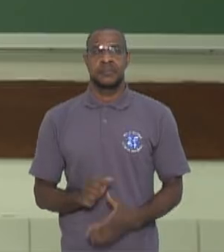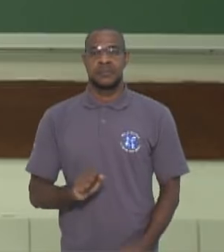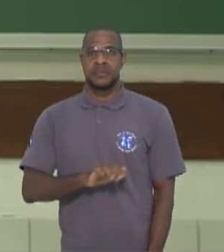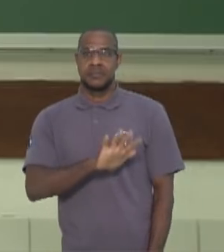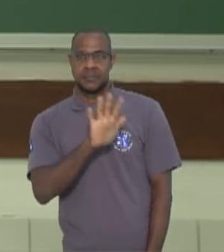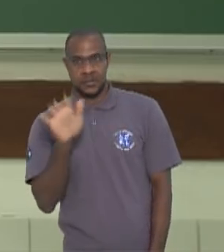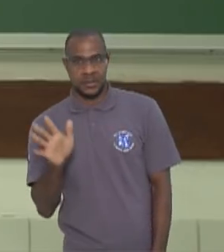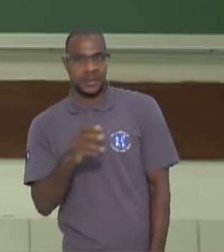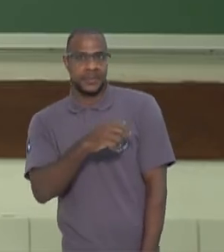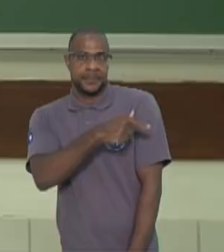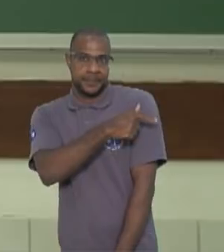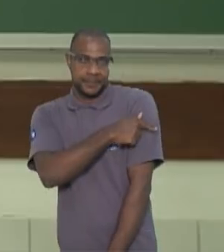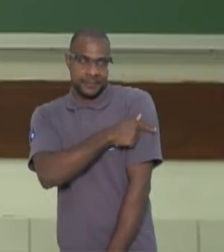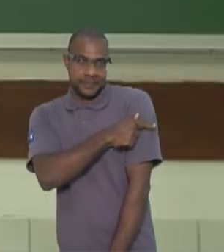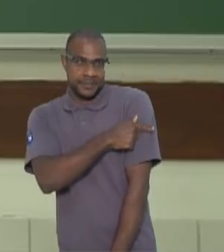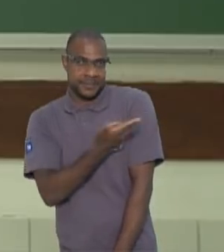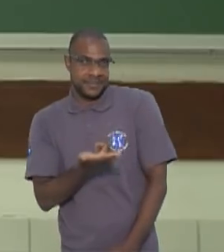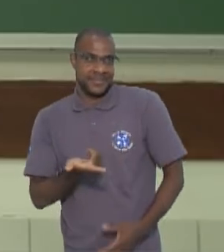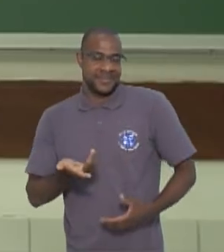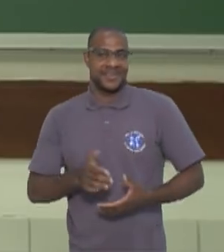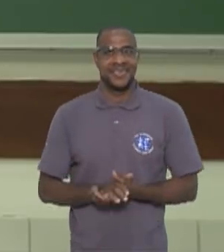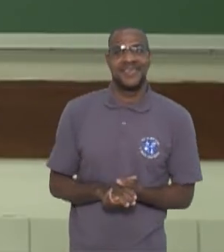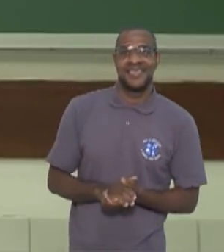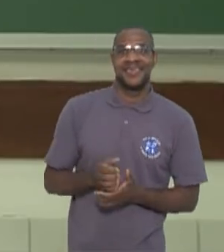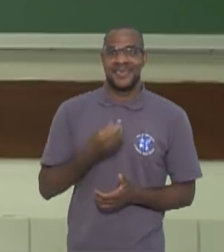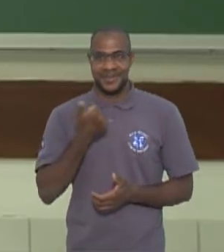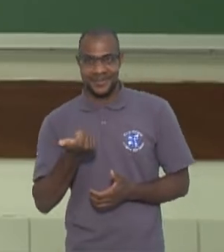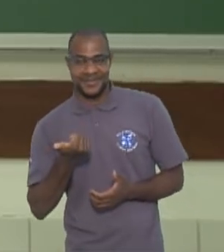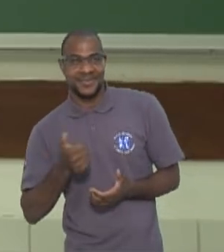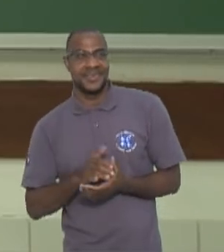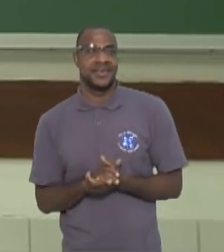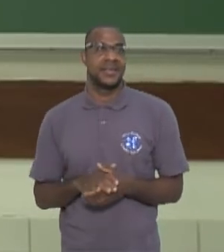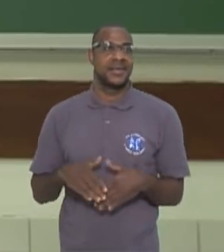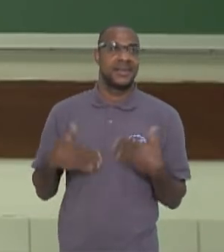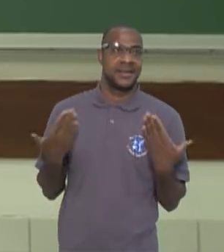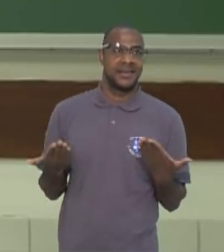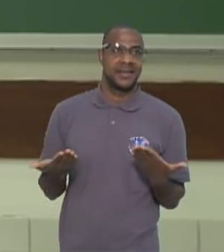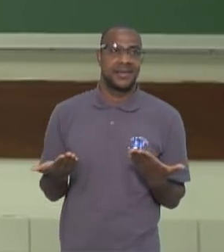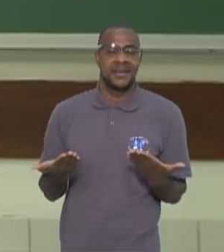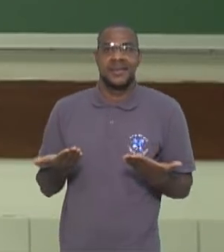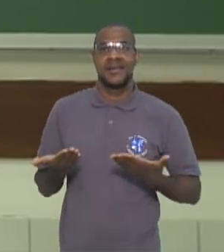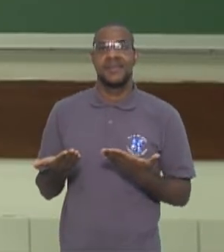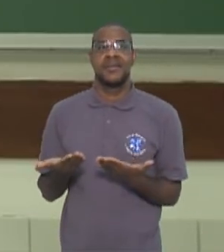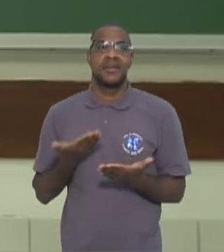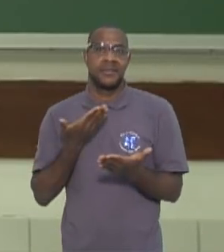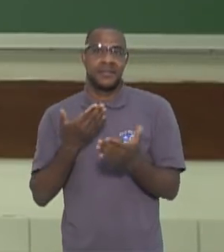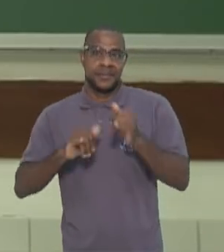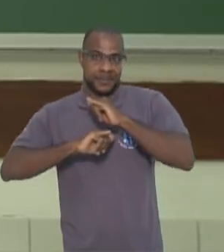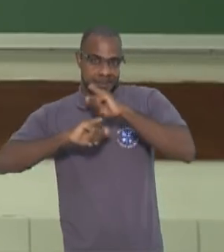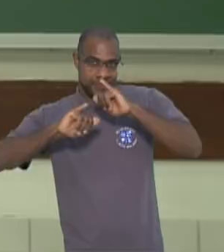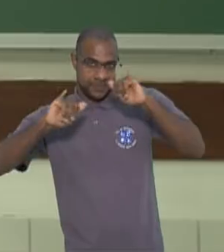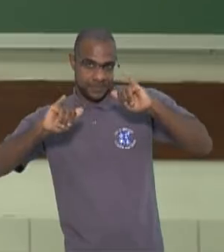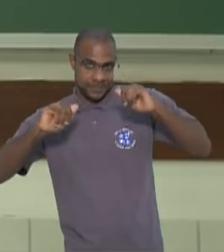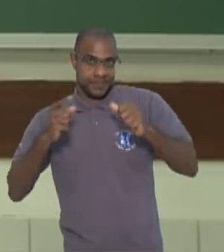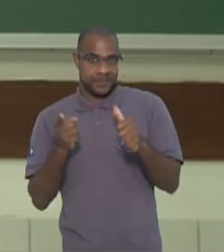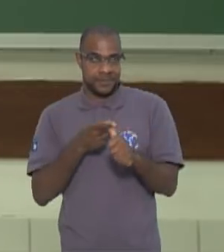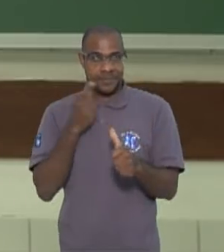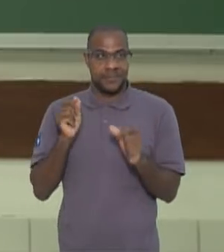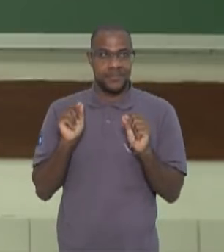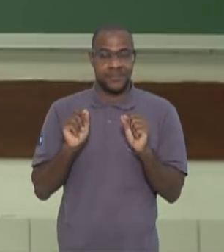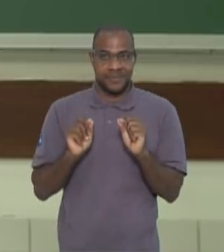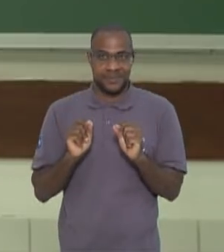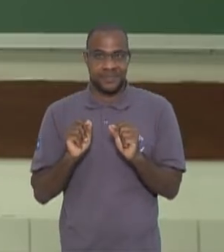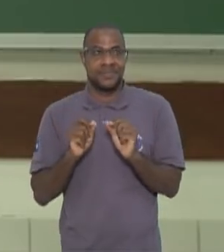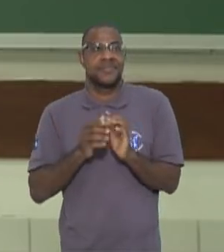Olá, sétimo ano, bom dia, boa tarde, boa noite. Então, vou começar a aula com aquele recado que o registro de frequência